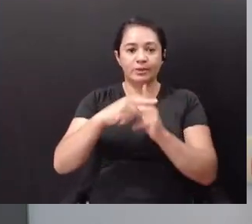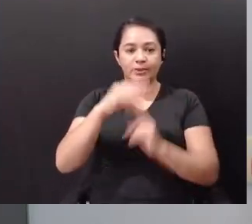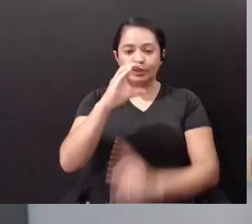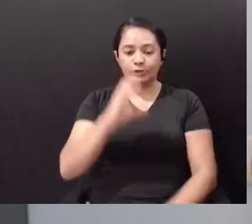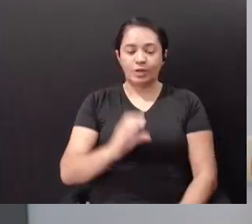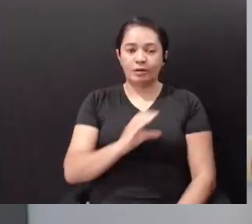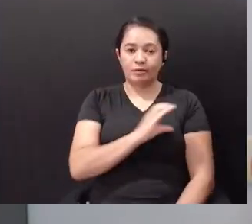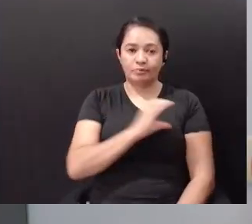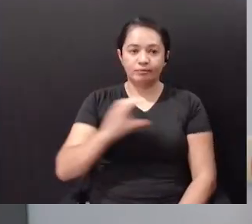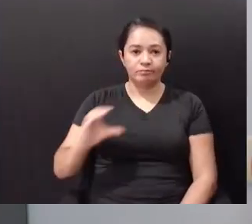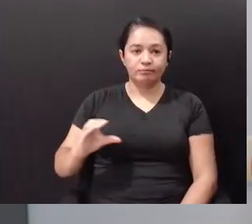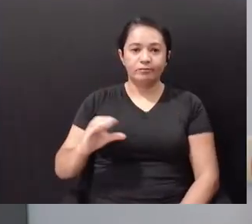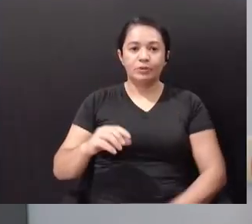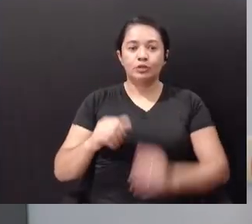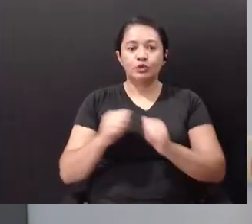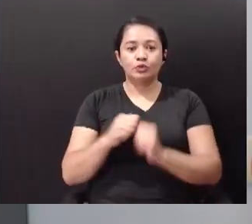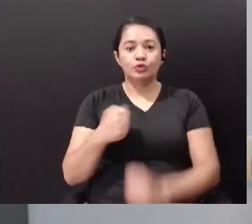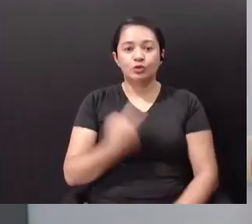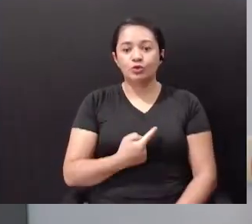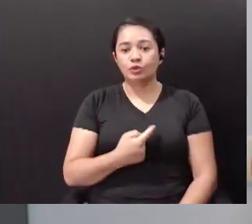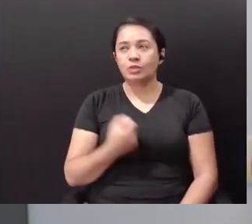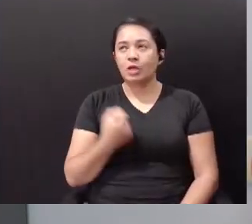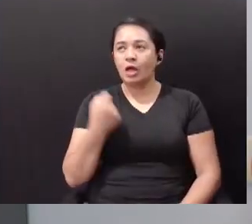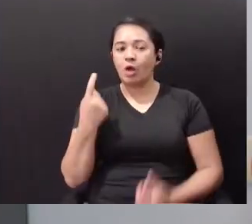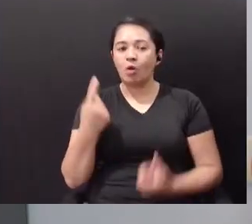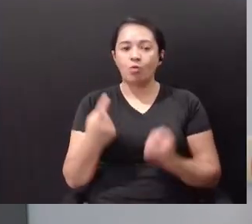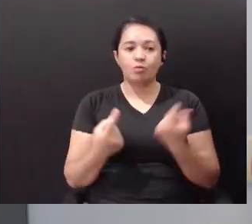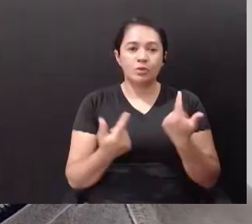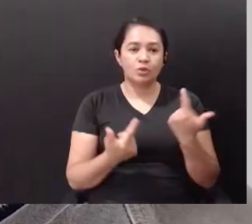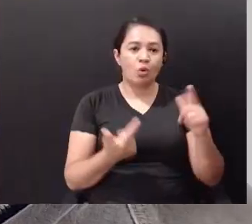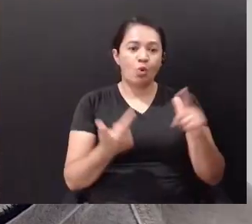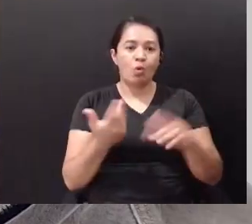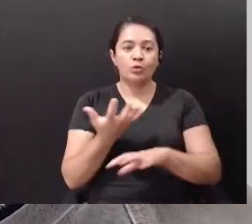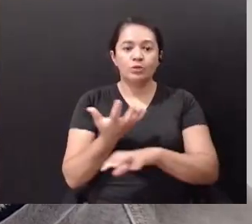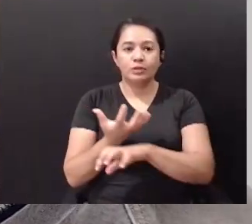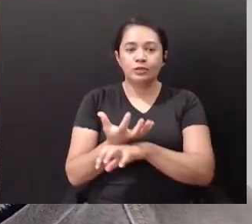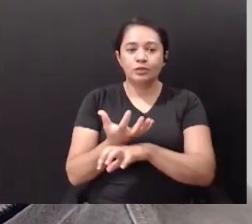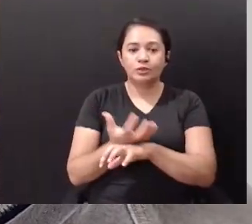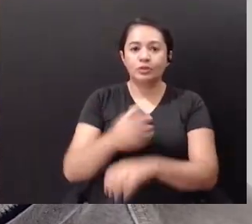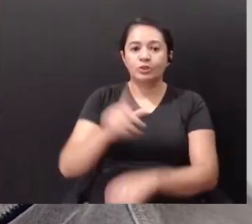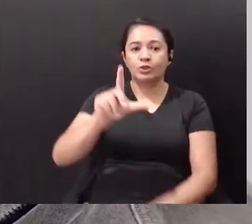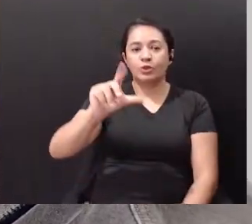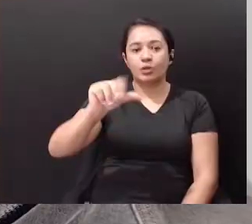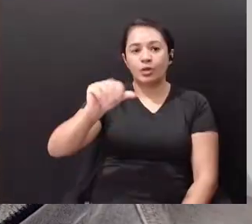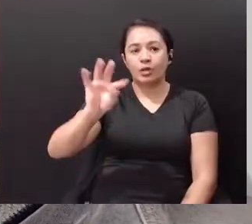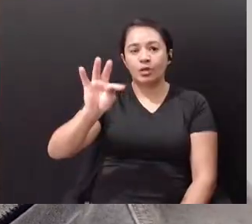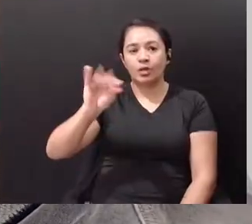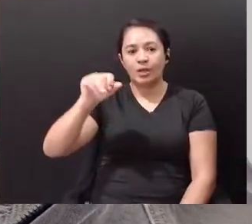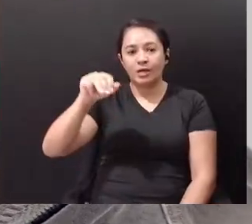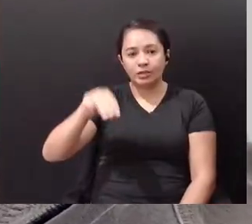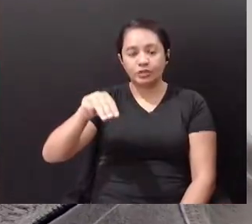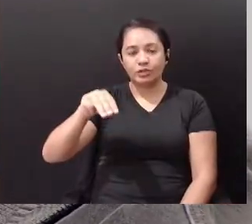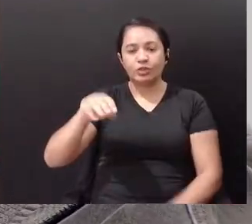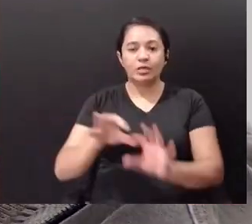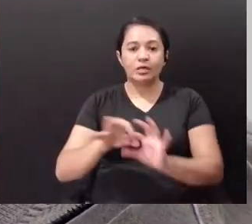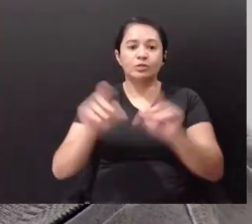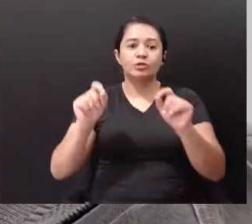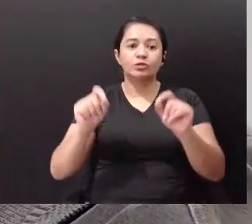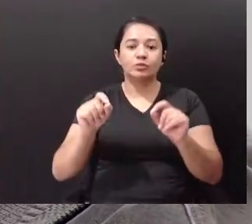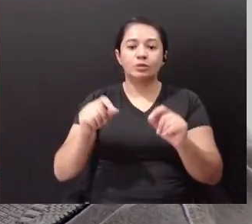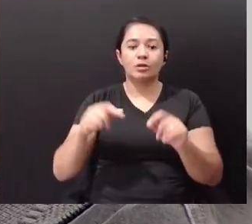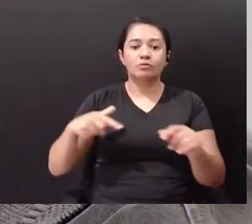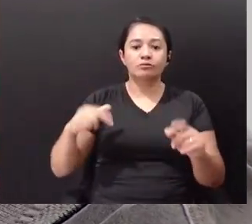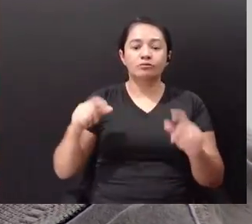gente vai ter algumas outras disciplinas, como por exemplo o latim, que permitiam também a circulação